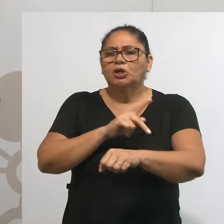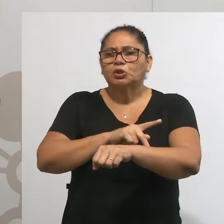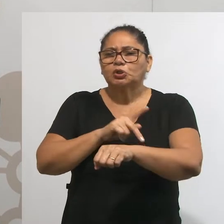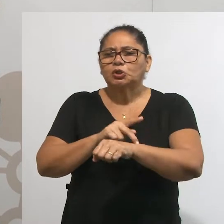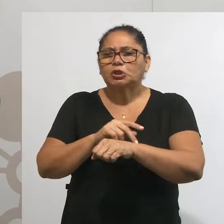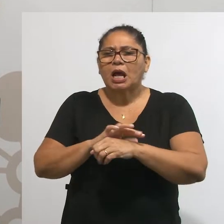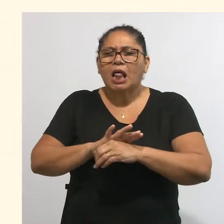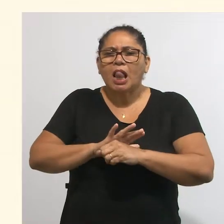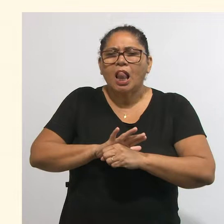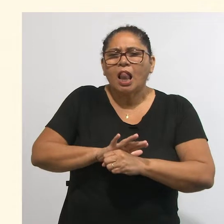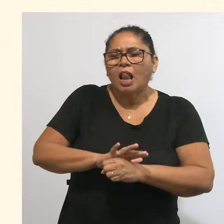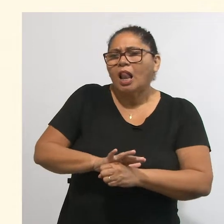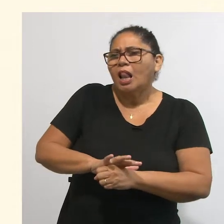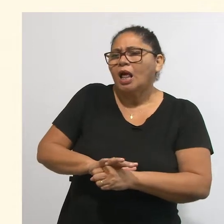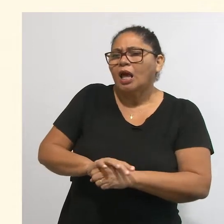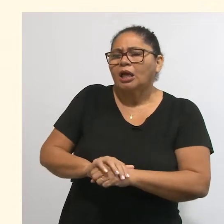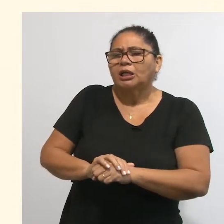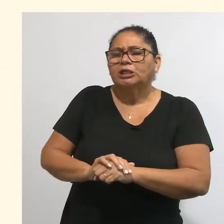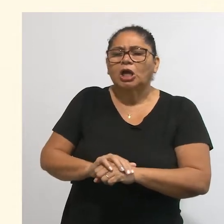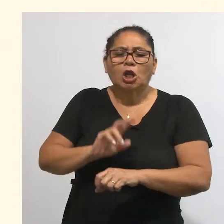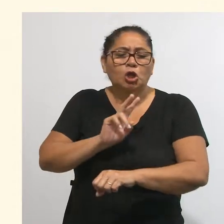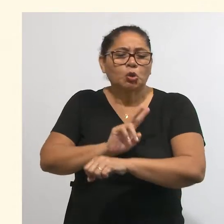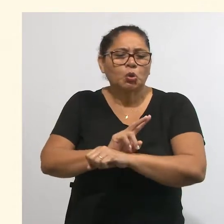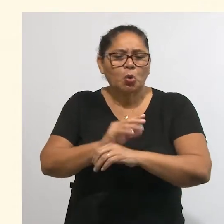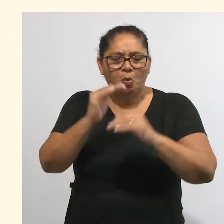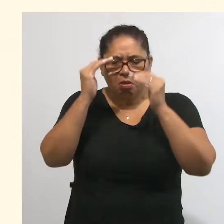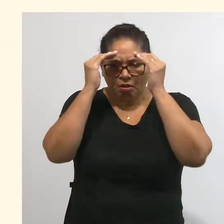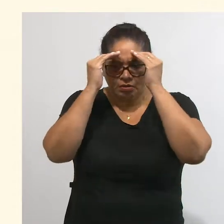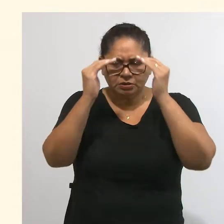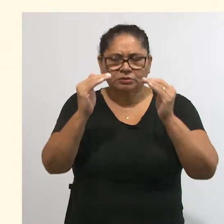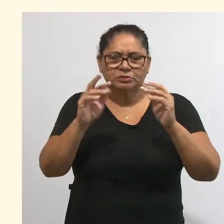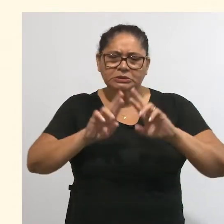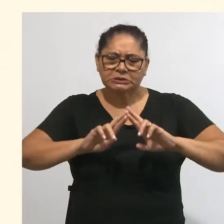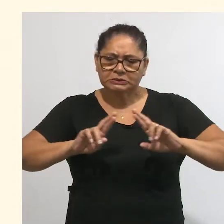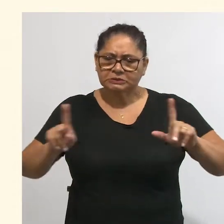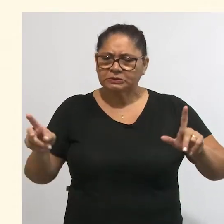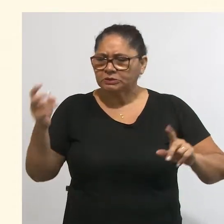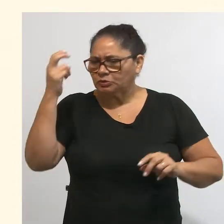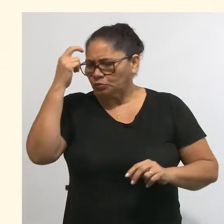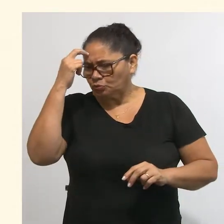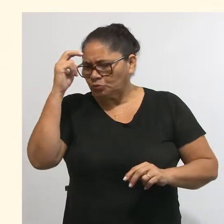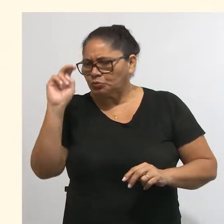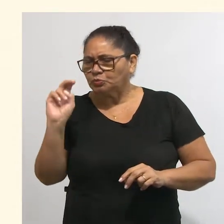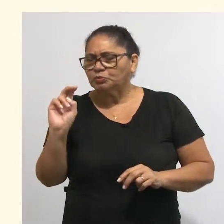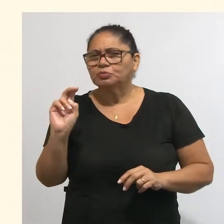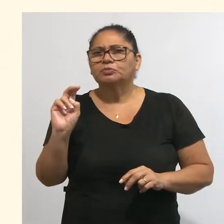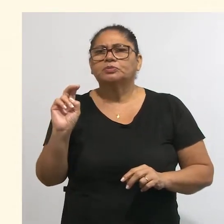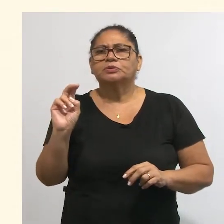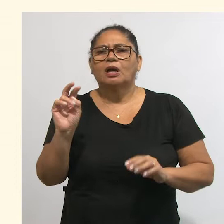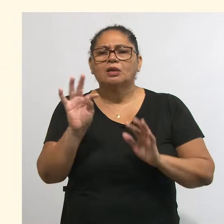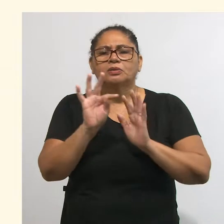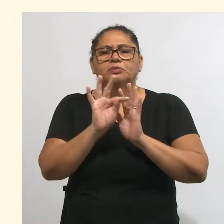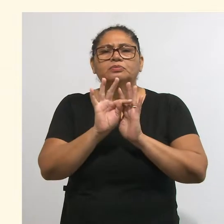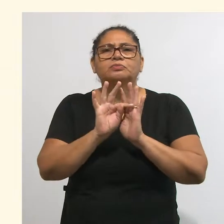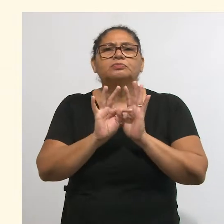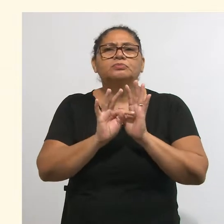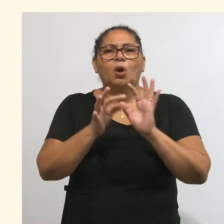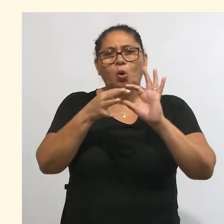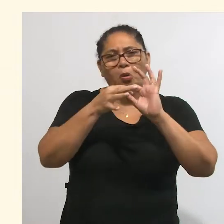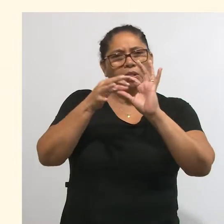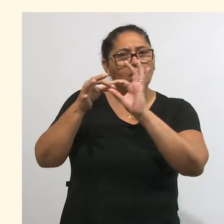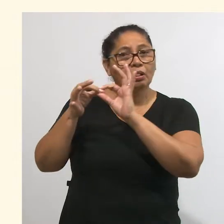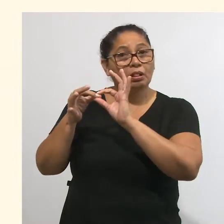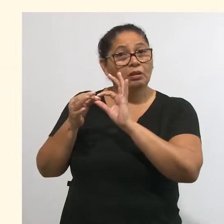do Oprimido, ele defende o respeito pelas diferentes culturas, o respeito ao contexto em que o aluno